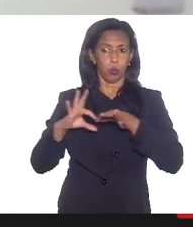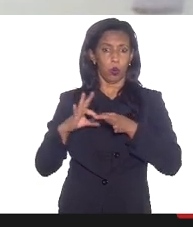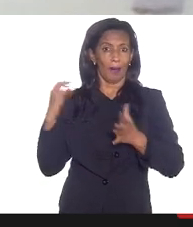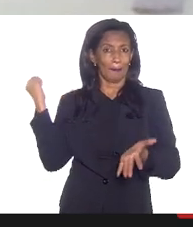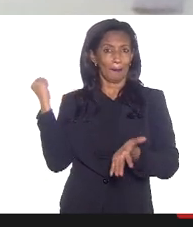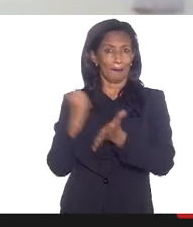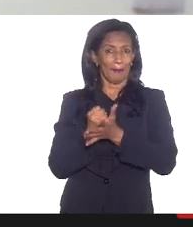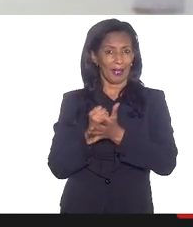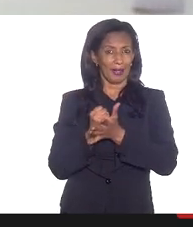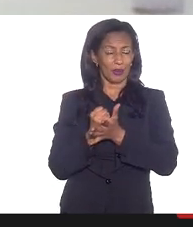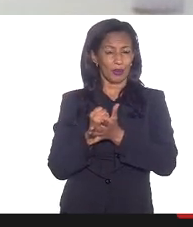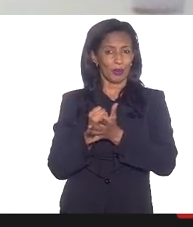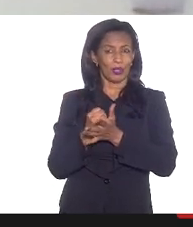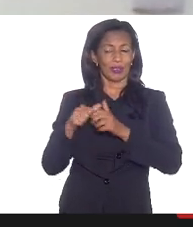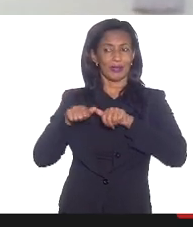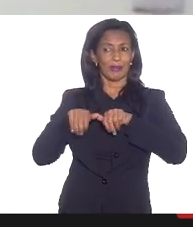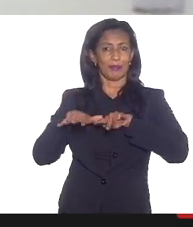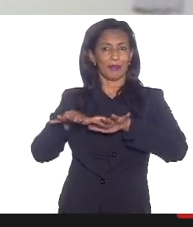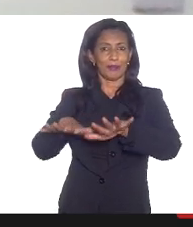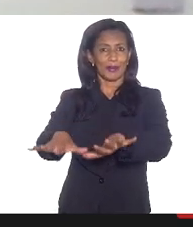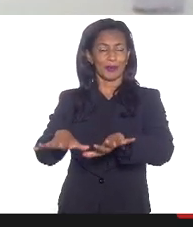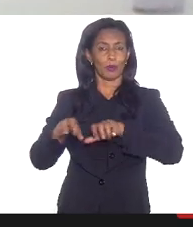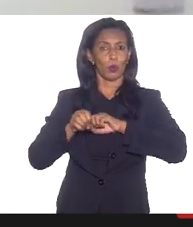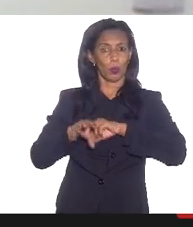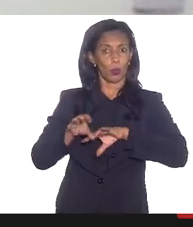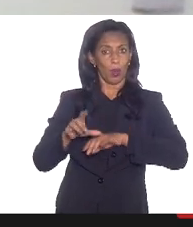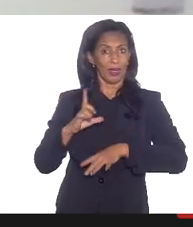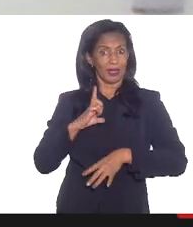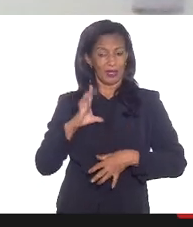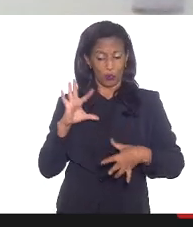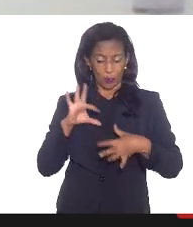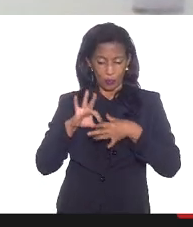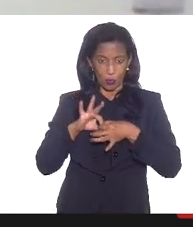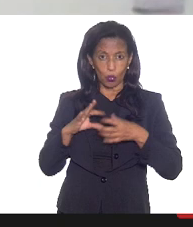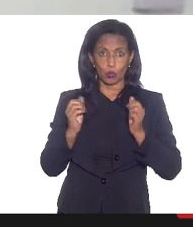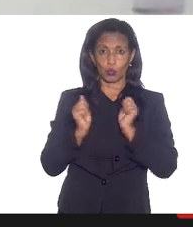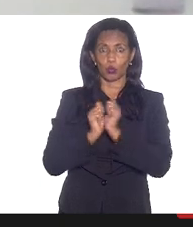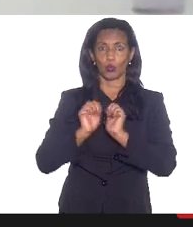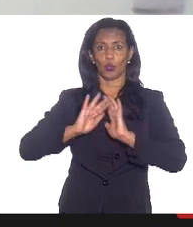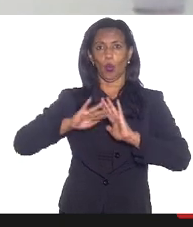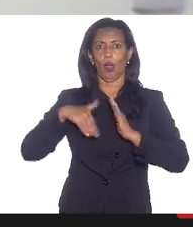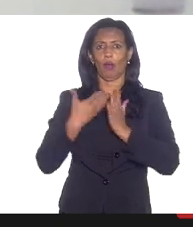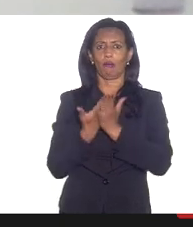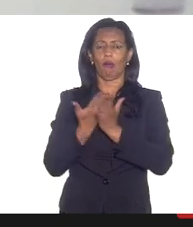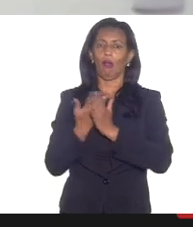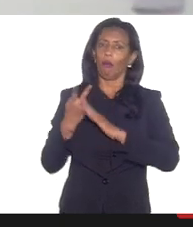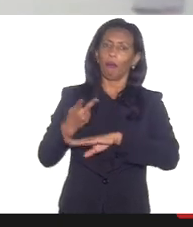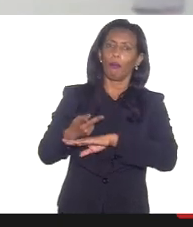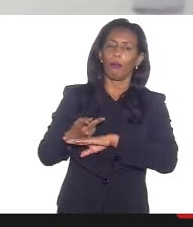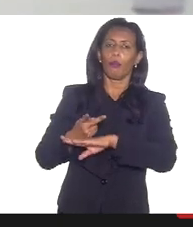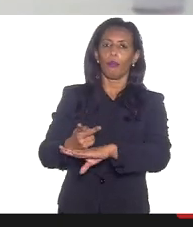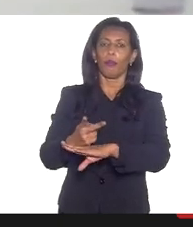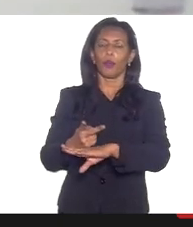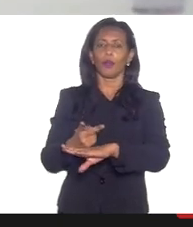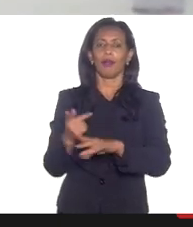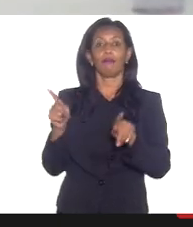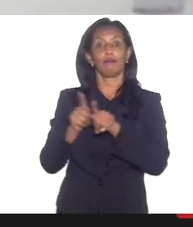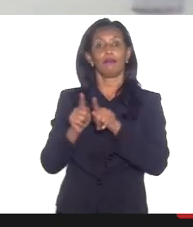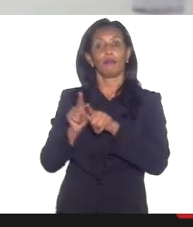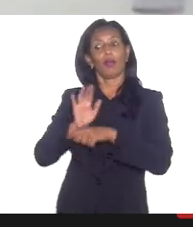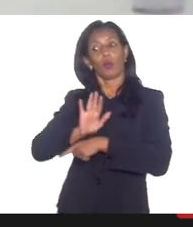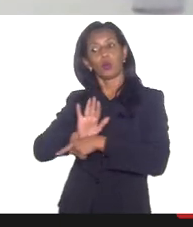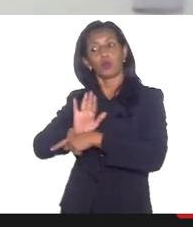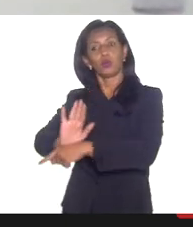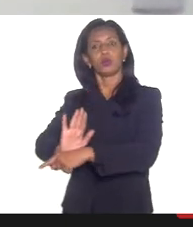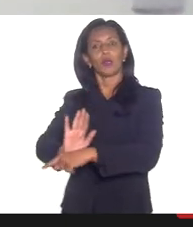impacto da pandemia na educação, manter o vínculo dos estudantes com a escola e buscar, dessa forma, né, contribuir para